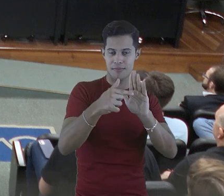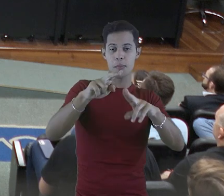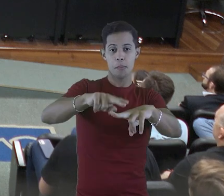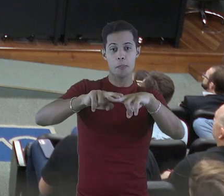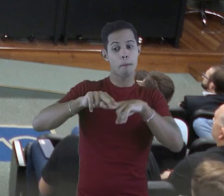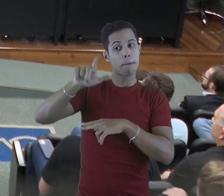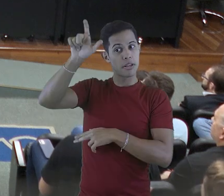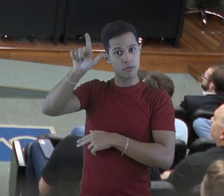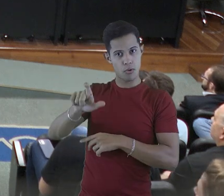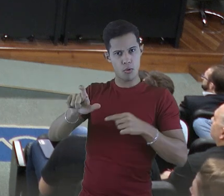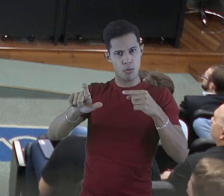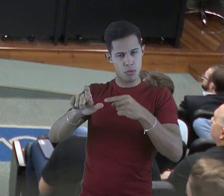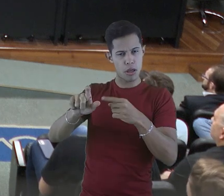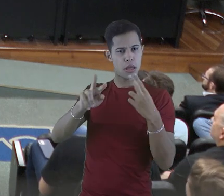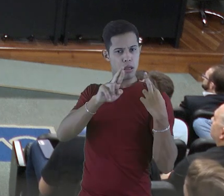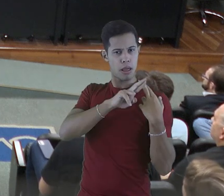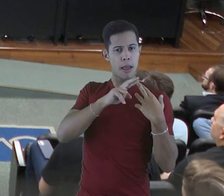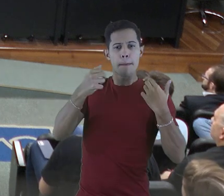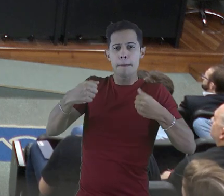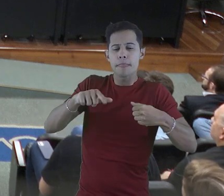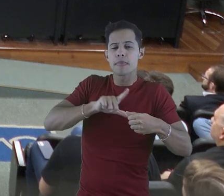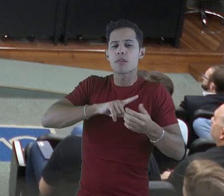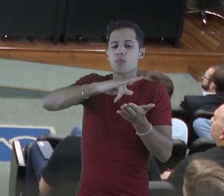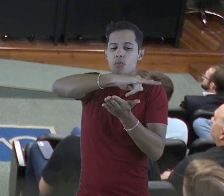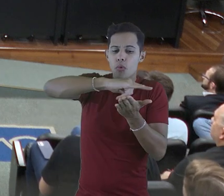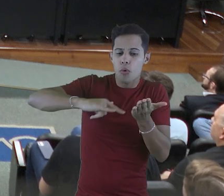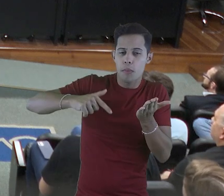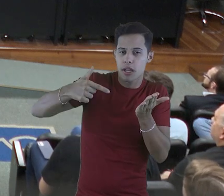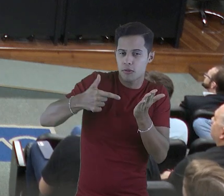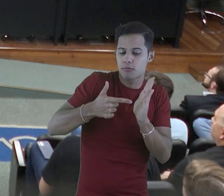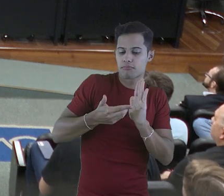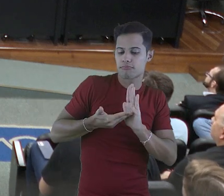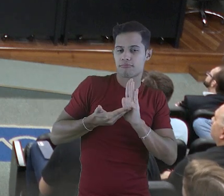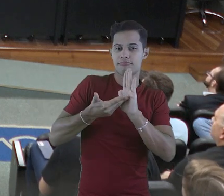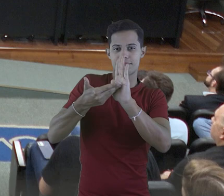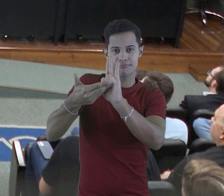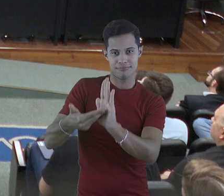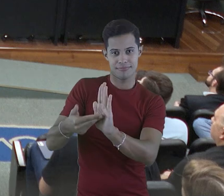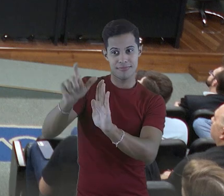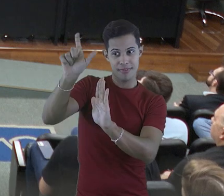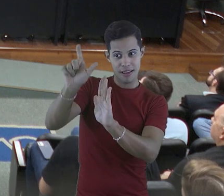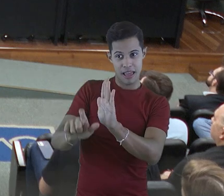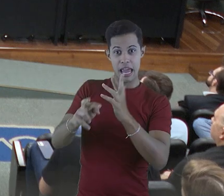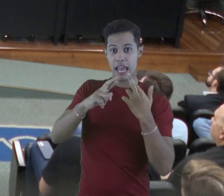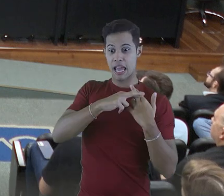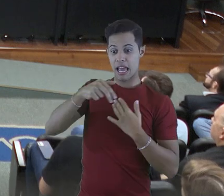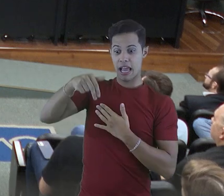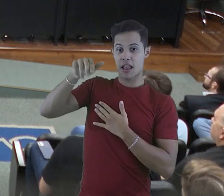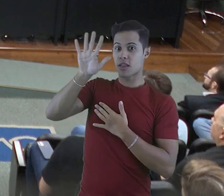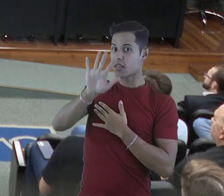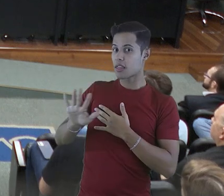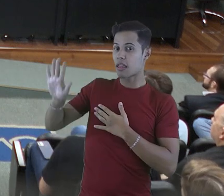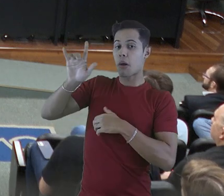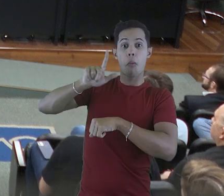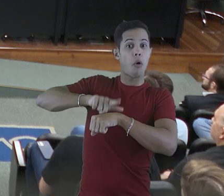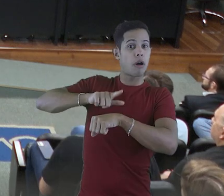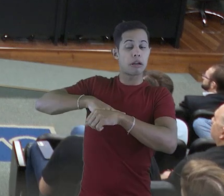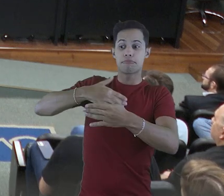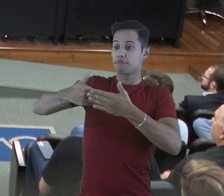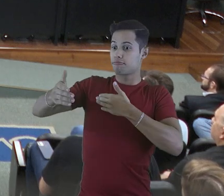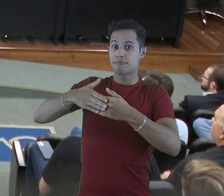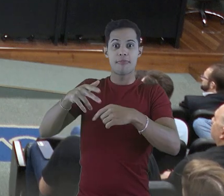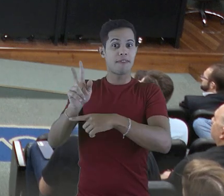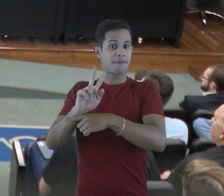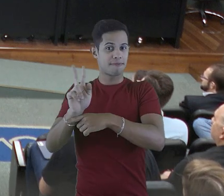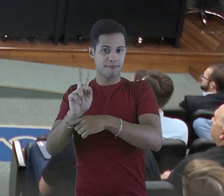autoridade nacional que a qualquer momento pode fiscalizar daí a minha pergunta se a autoridade nacional de proteção